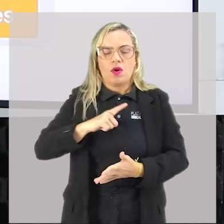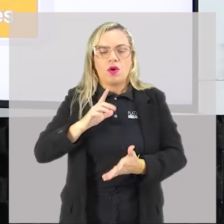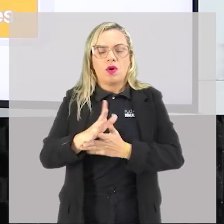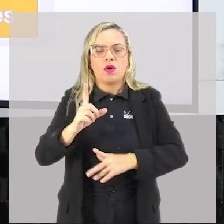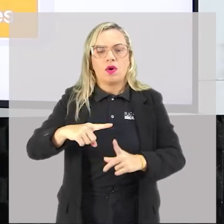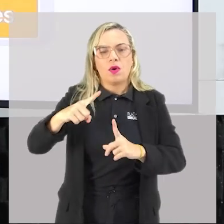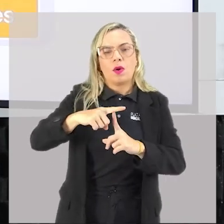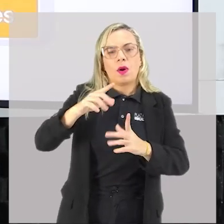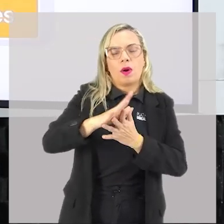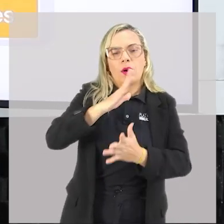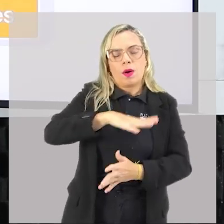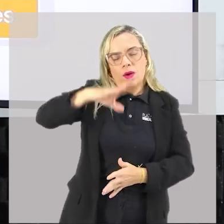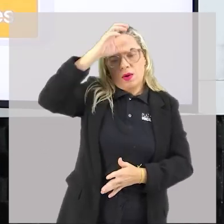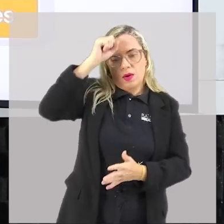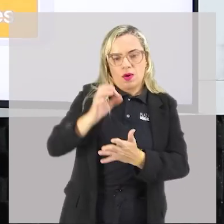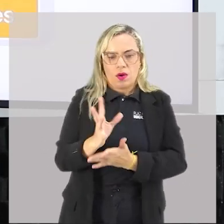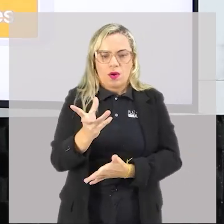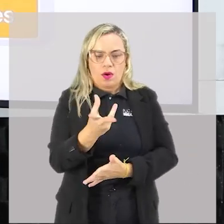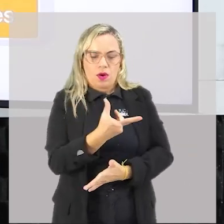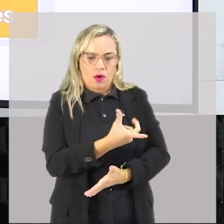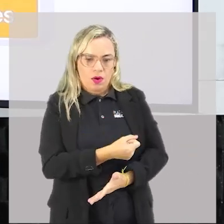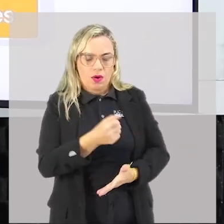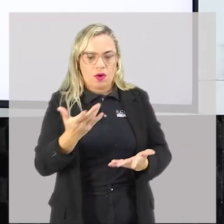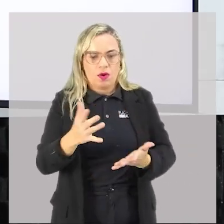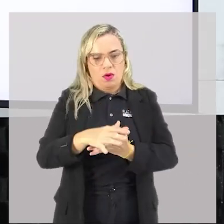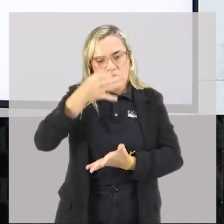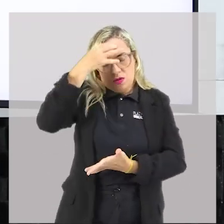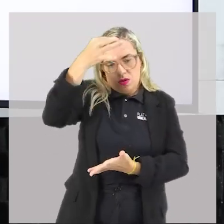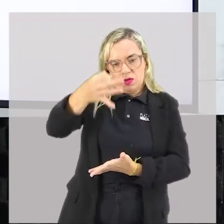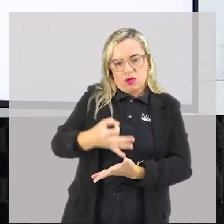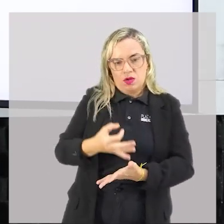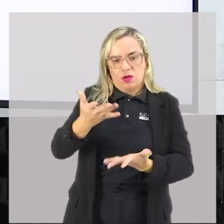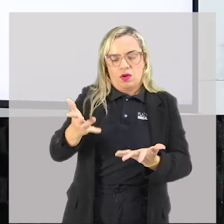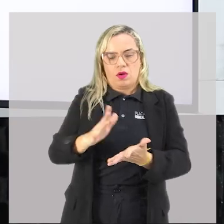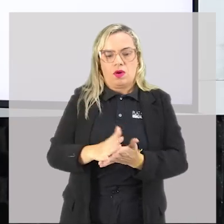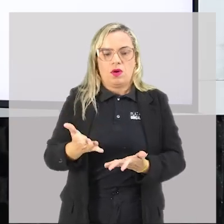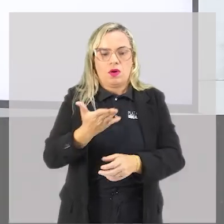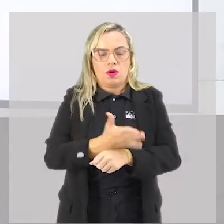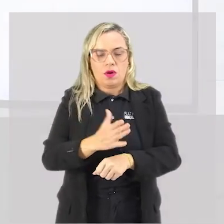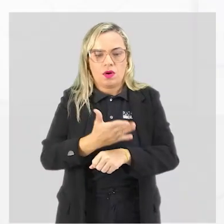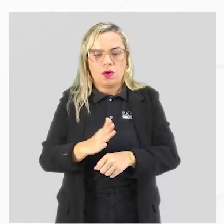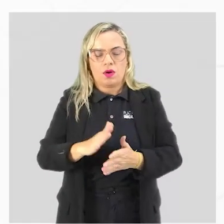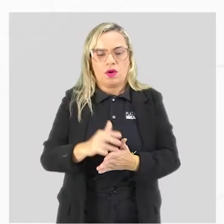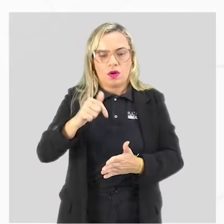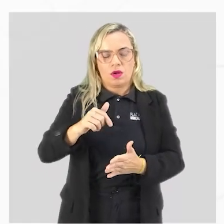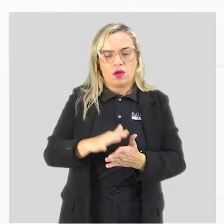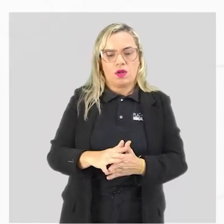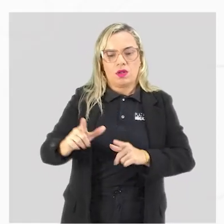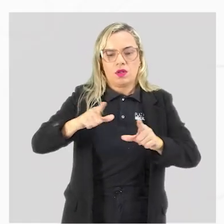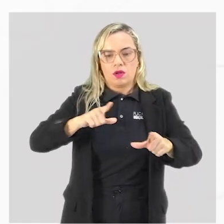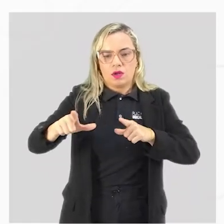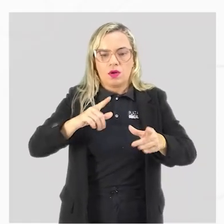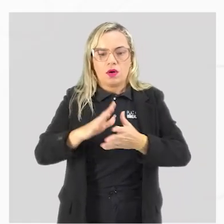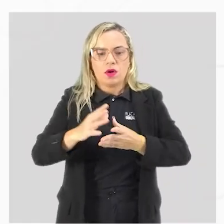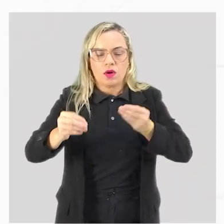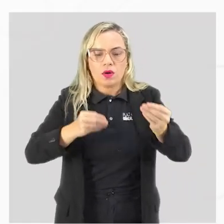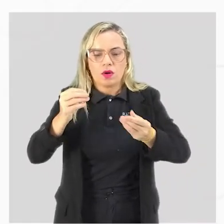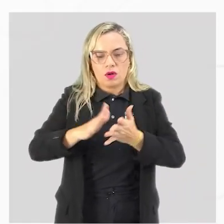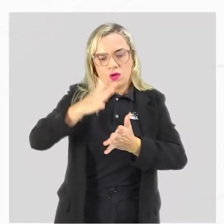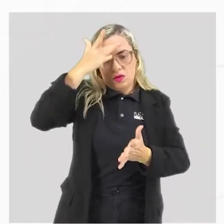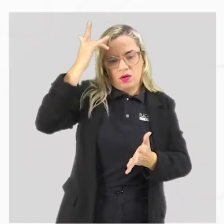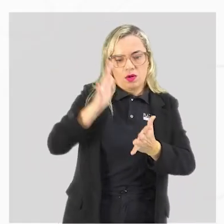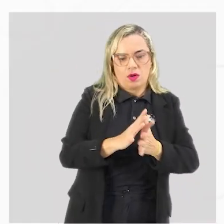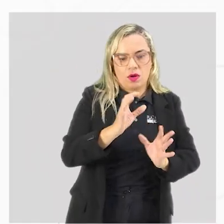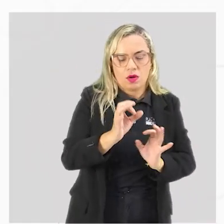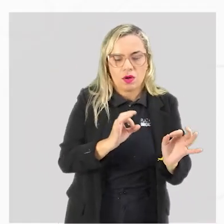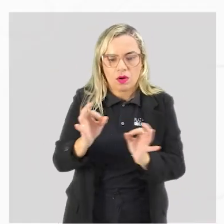de conhecimento eu tenho, que habilitação eu tenho para exercer ou para me candidatar para aquela função. Como que a pessoa deve se preparar,